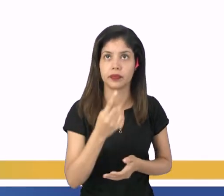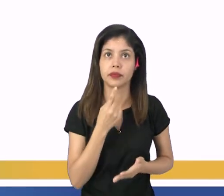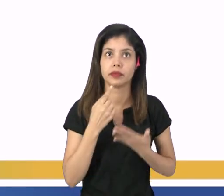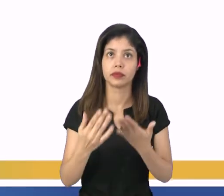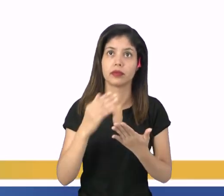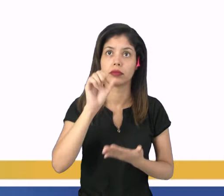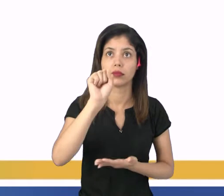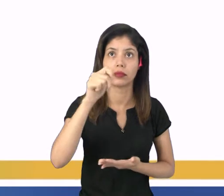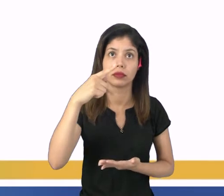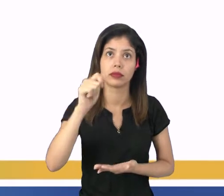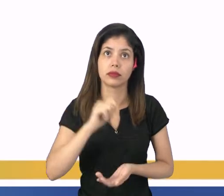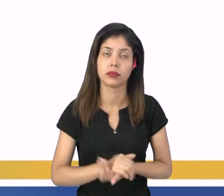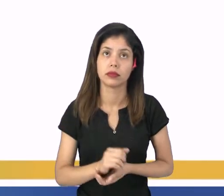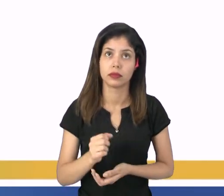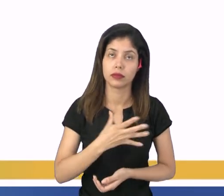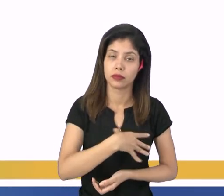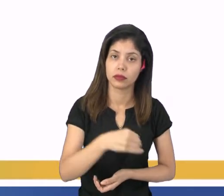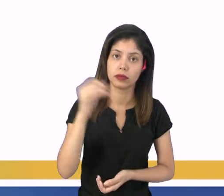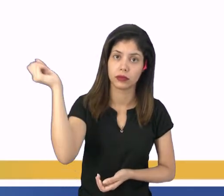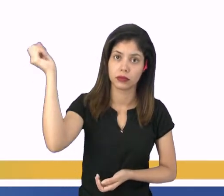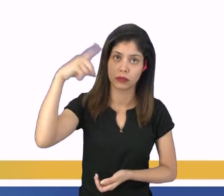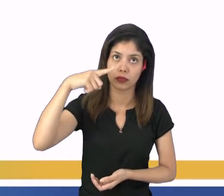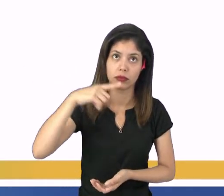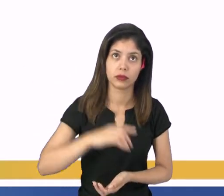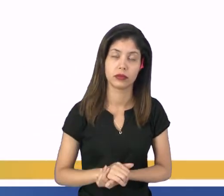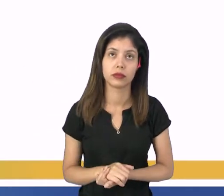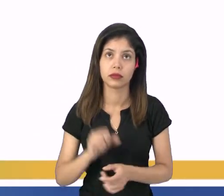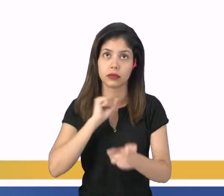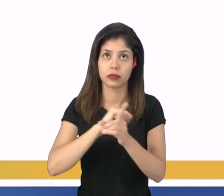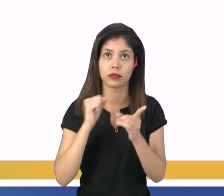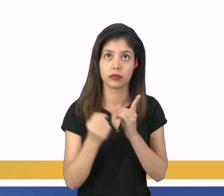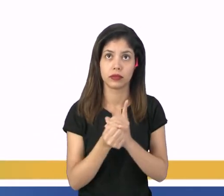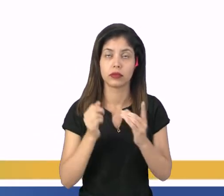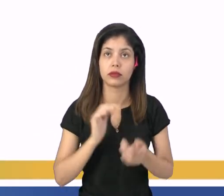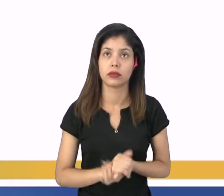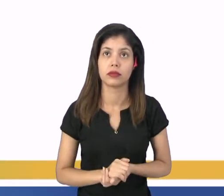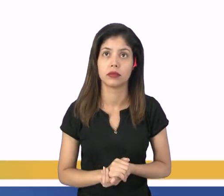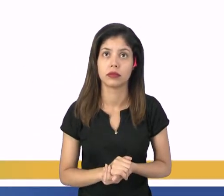Inca, que quer dizer filho do sol. Sociedade estamental, ou